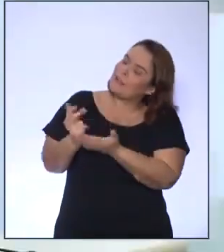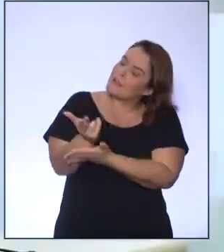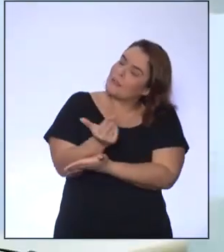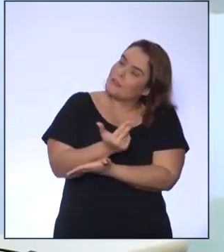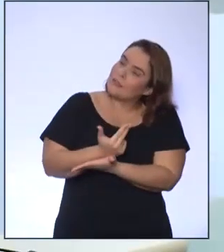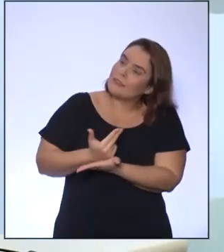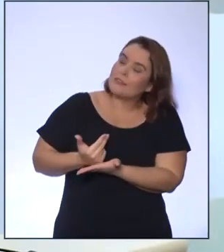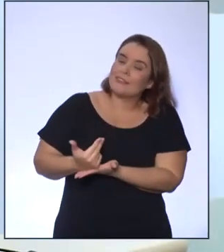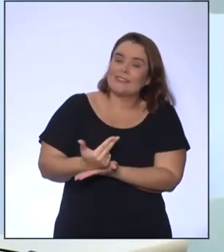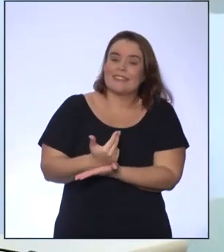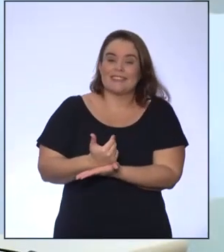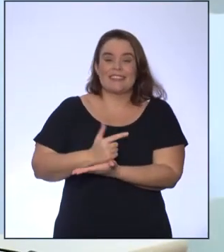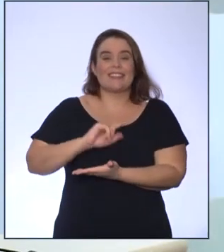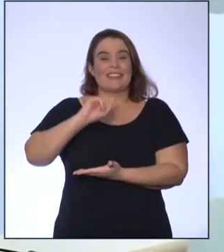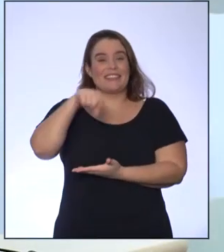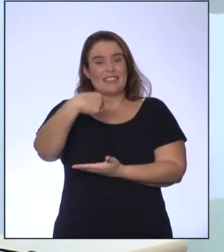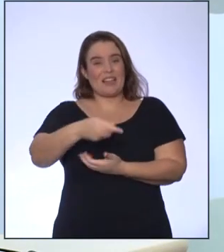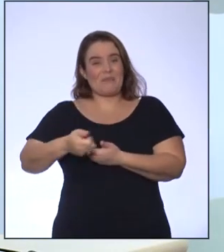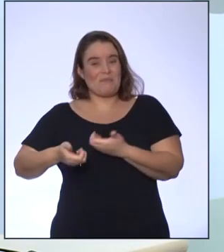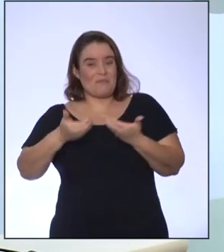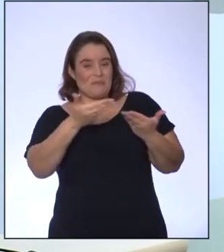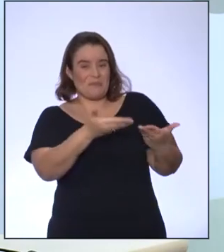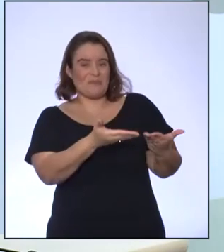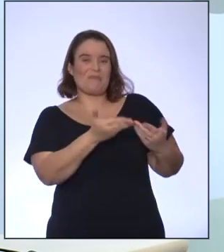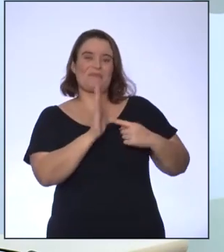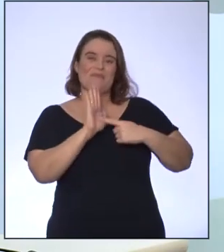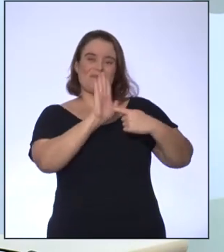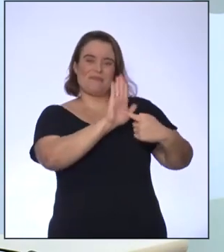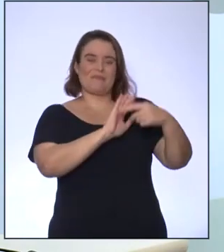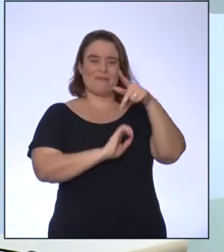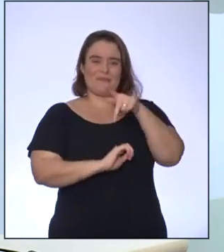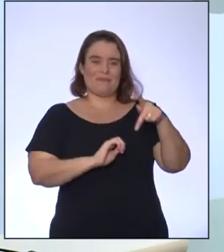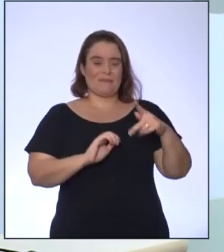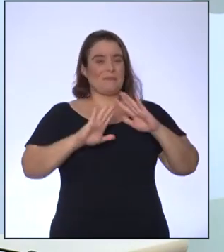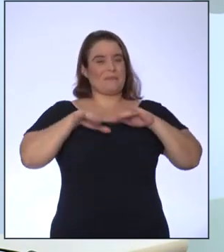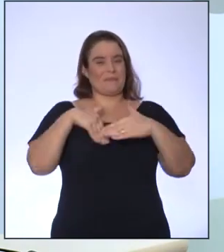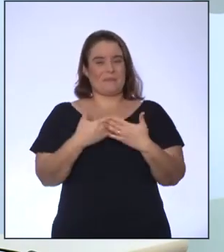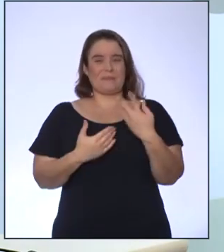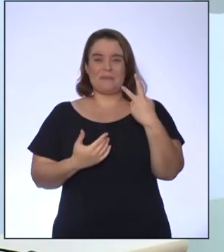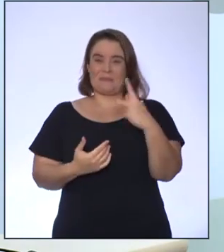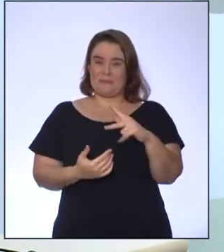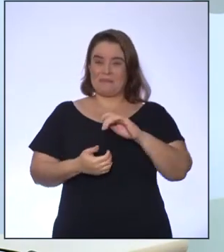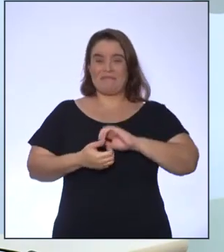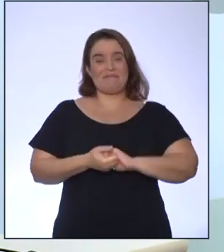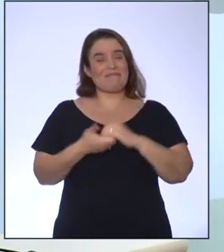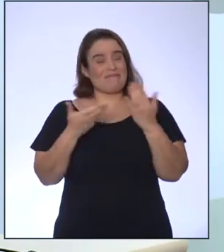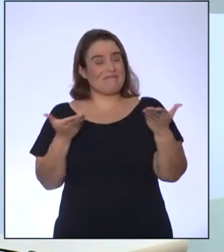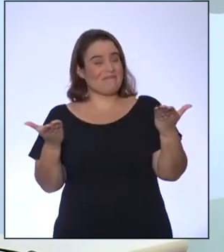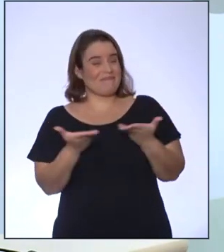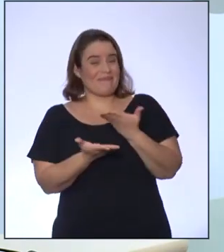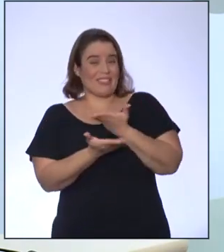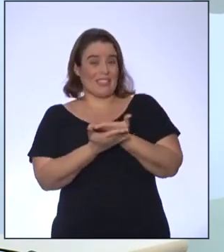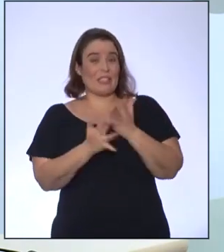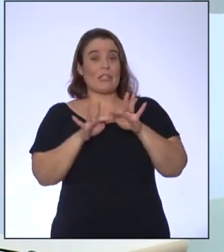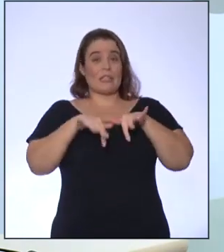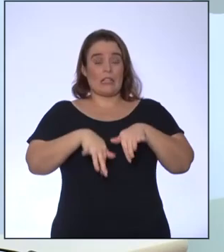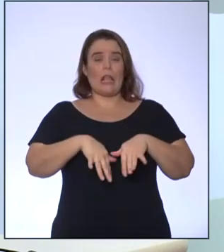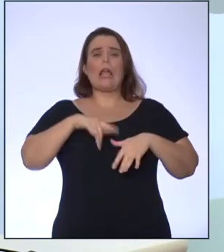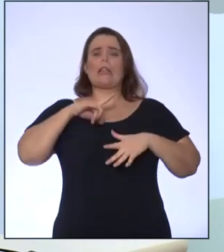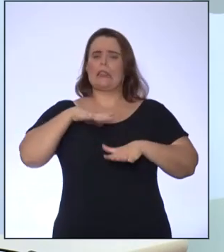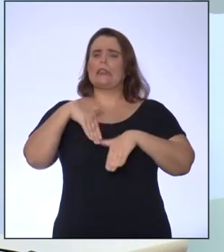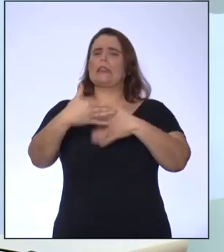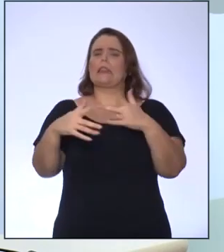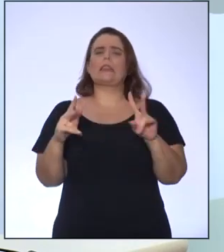compartilhar essa experiência com o professor da sua escola. Nós ficamos por aqui, né? Nós ainda temos muito a